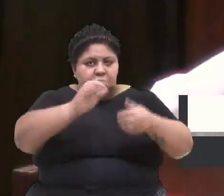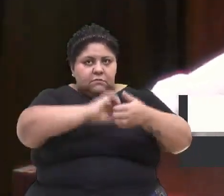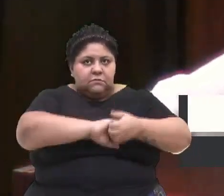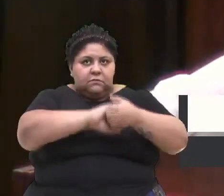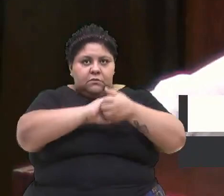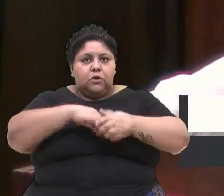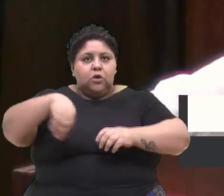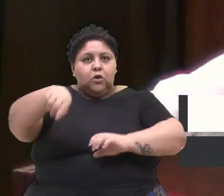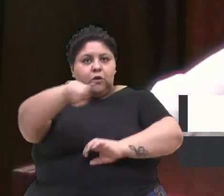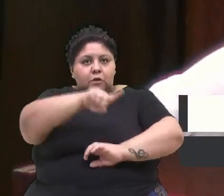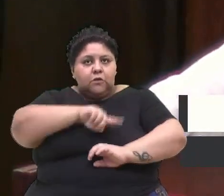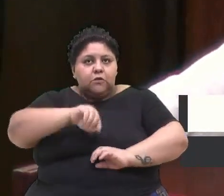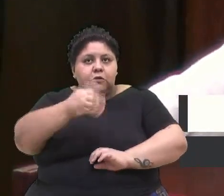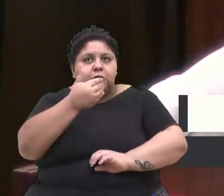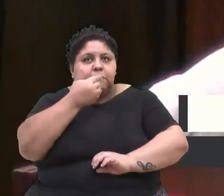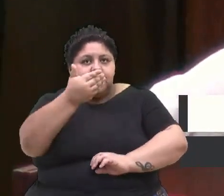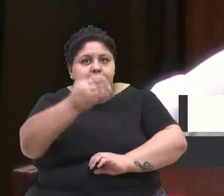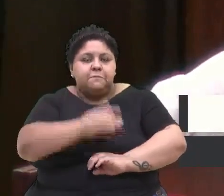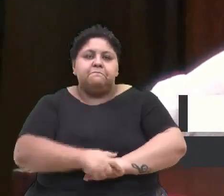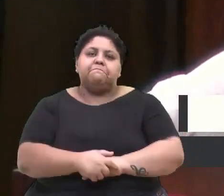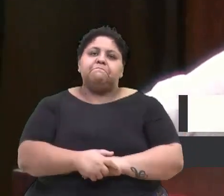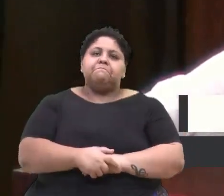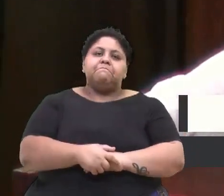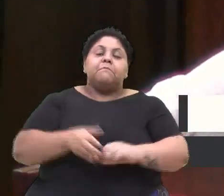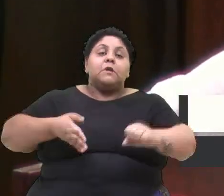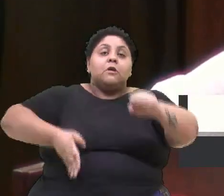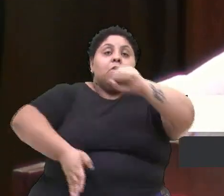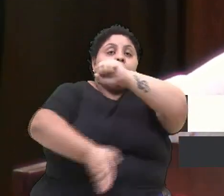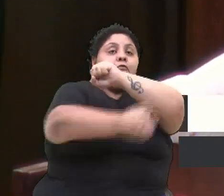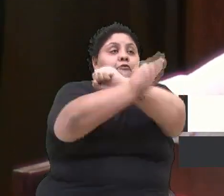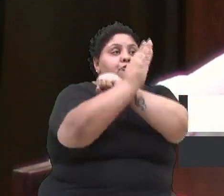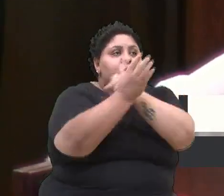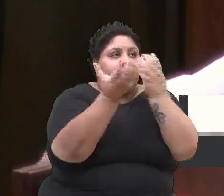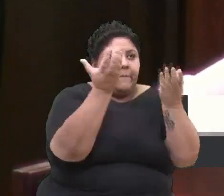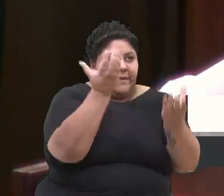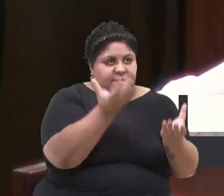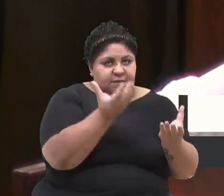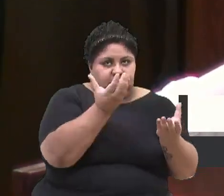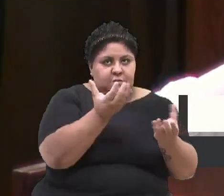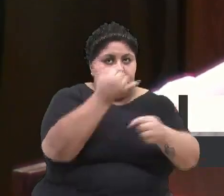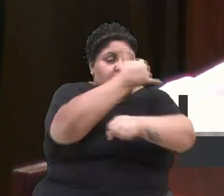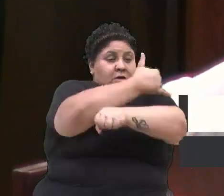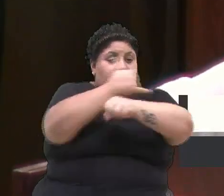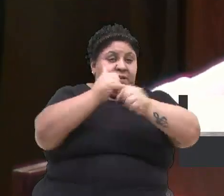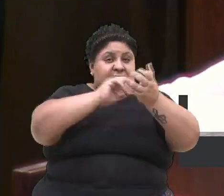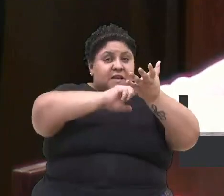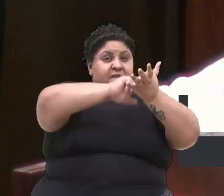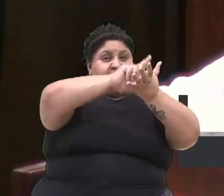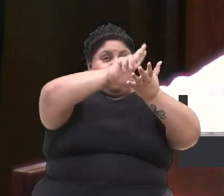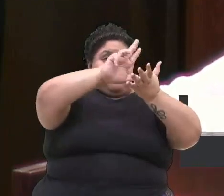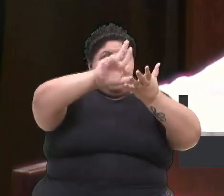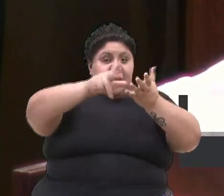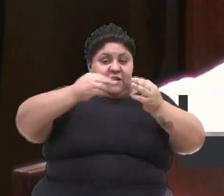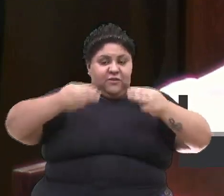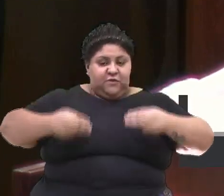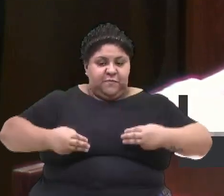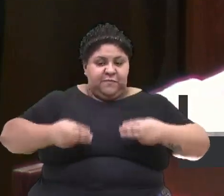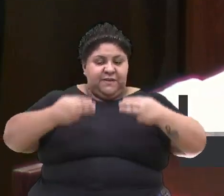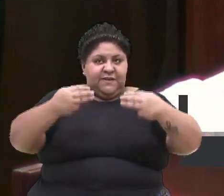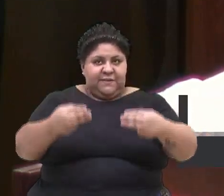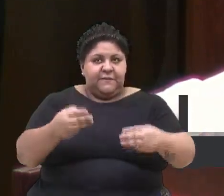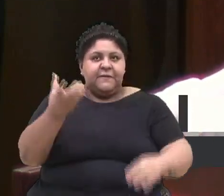nós solicitamos. Fui a Brasília, passei em vários ministérios, e eu